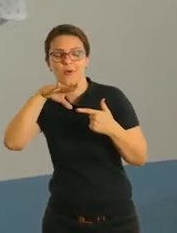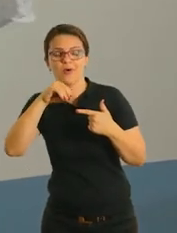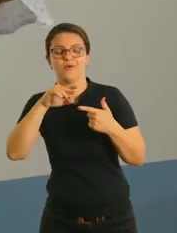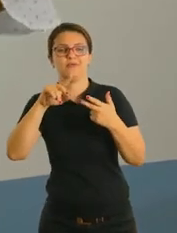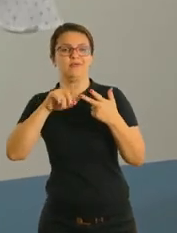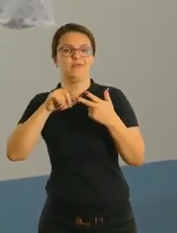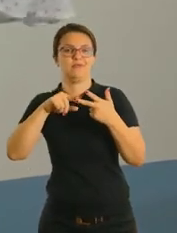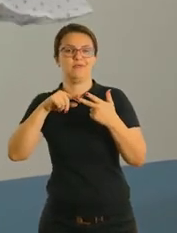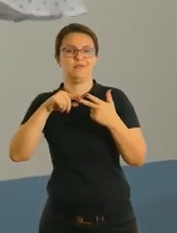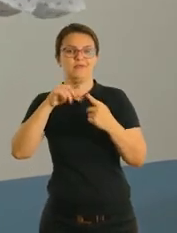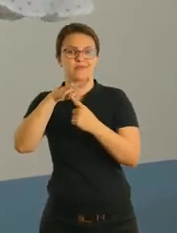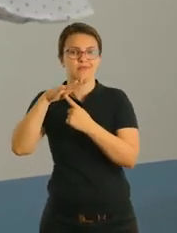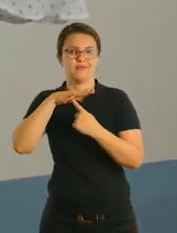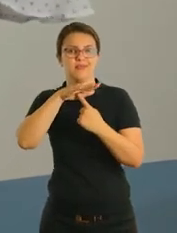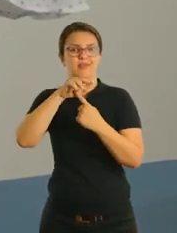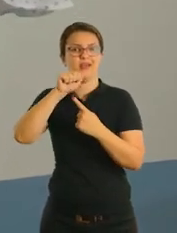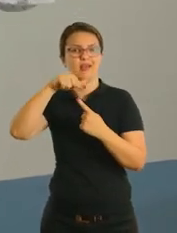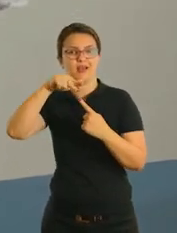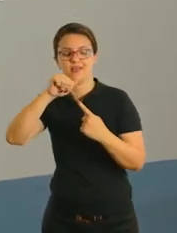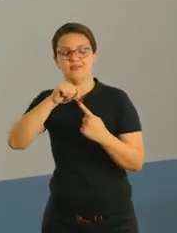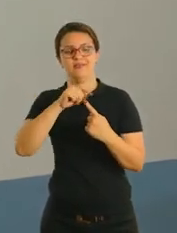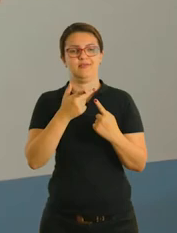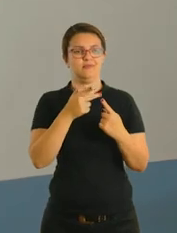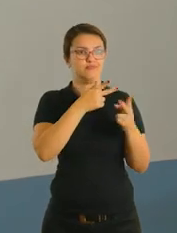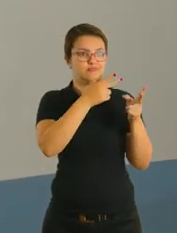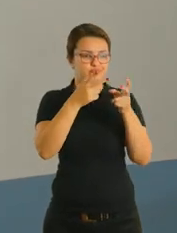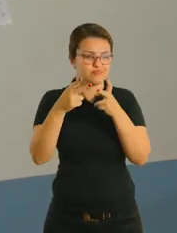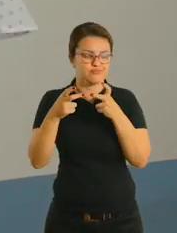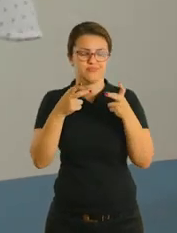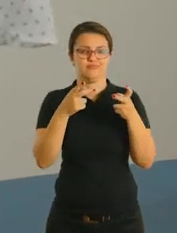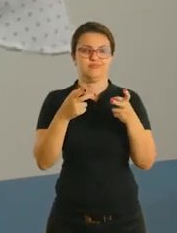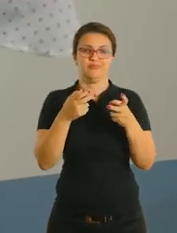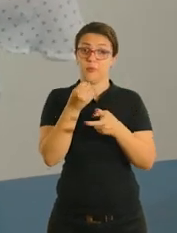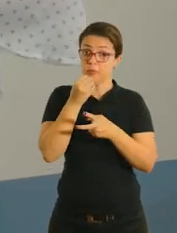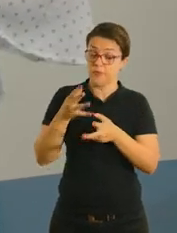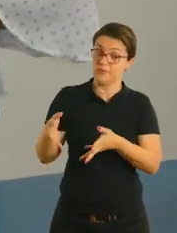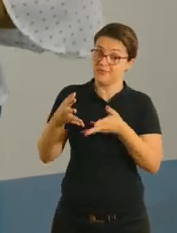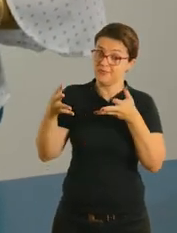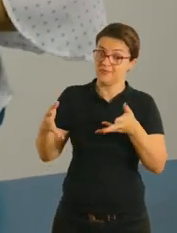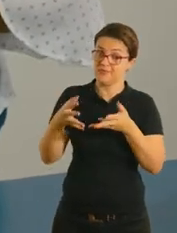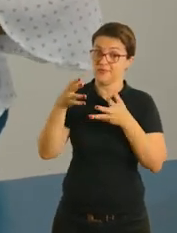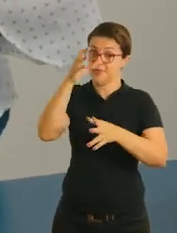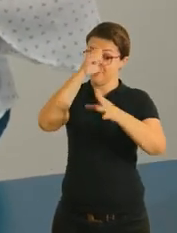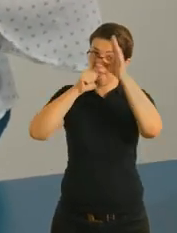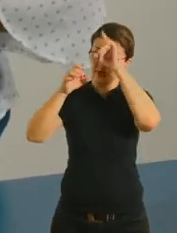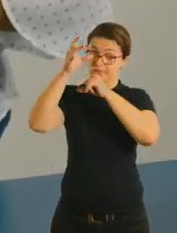mundo e vai ajudar o desenvolvimento da criança e da criança com deficiência também.